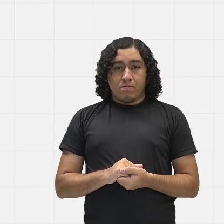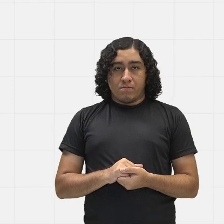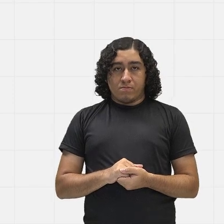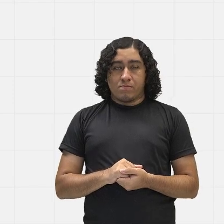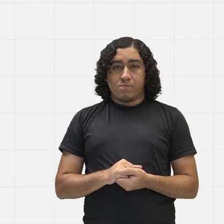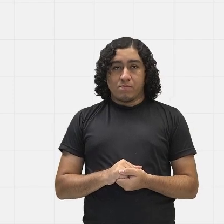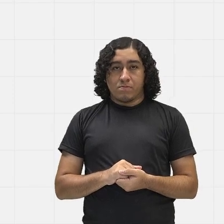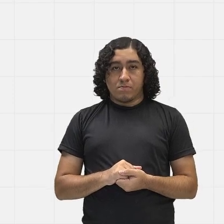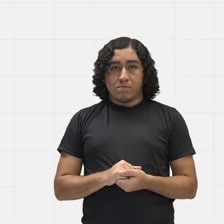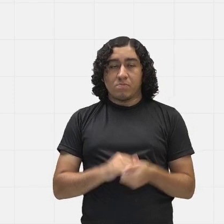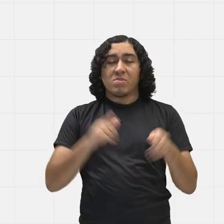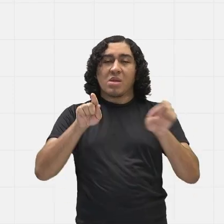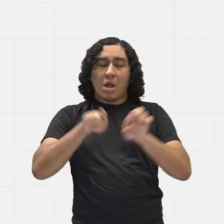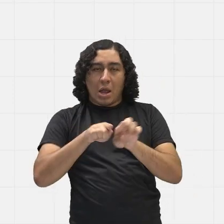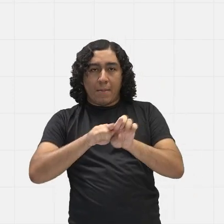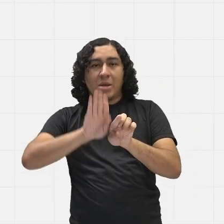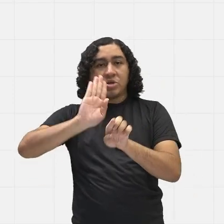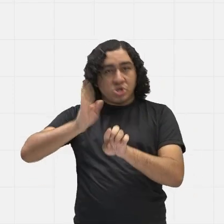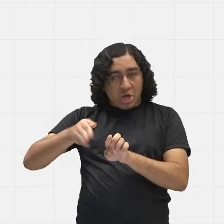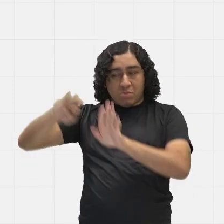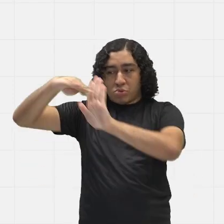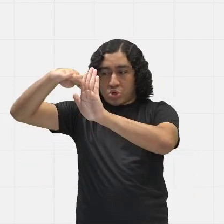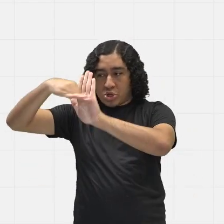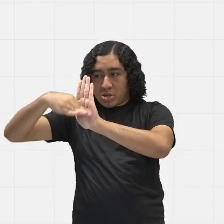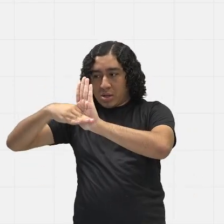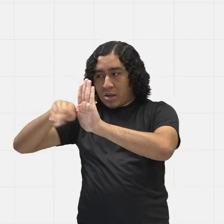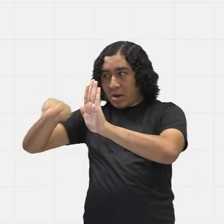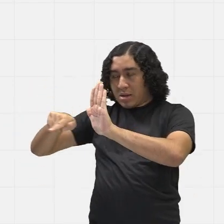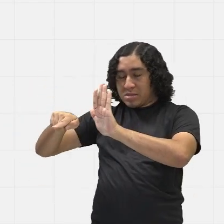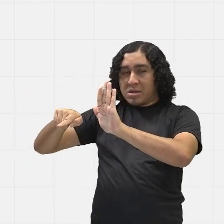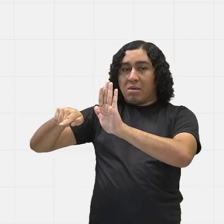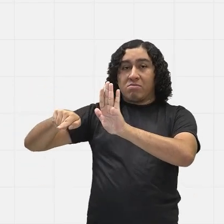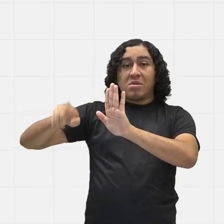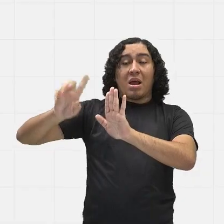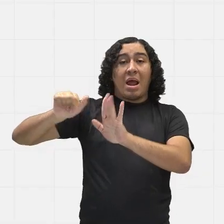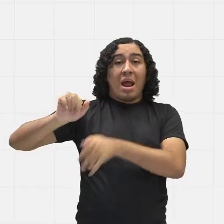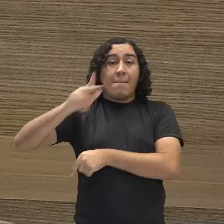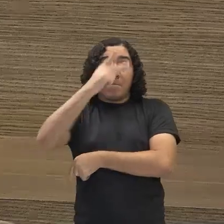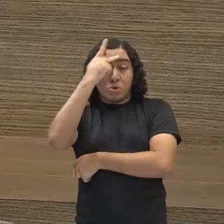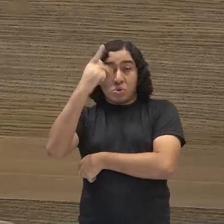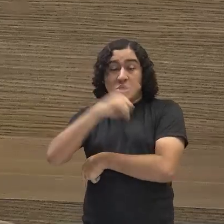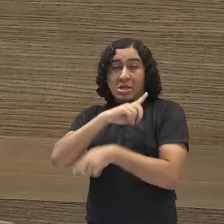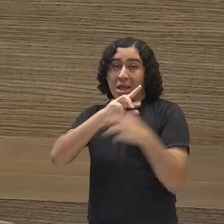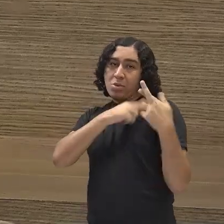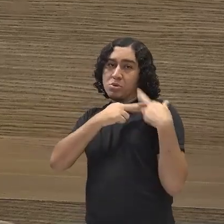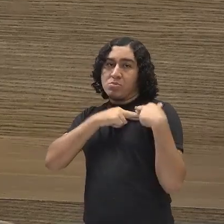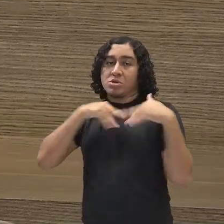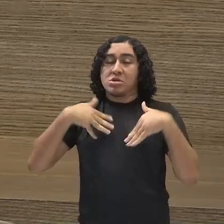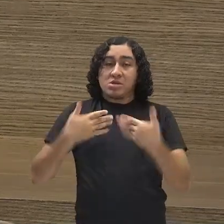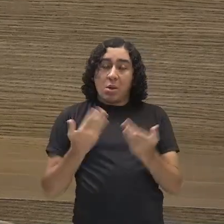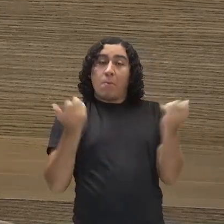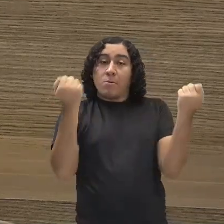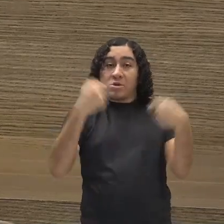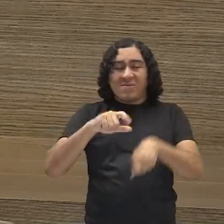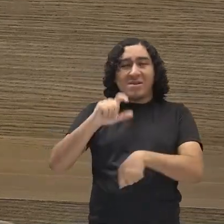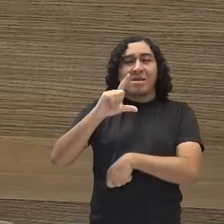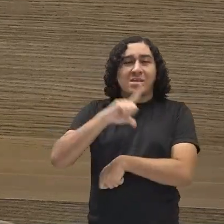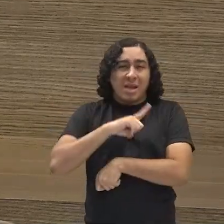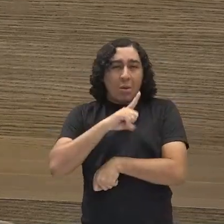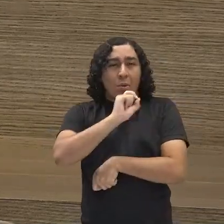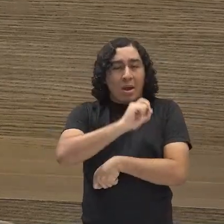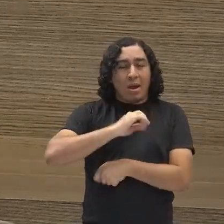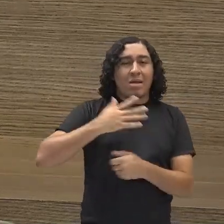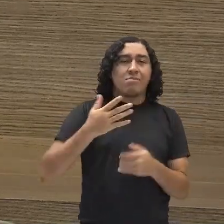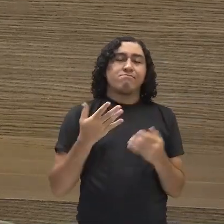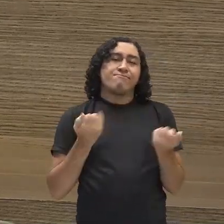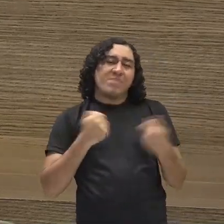de usuários com moderação. Então, eu peço só que vocês se direcionem, professores, para os logins certos, né?